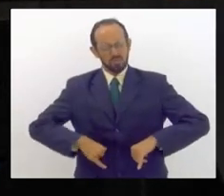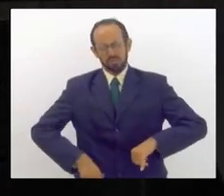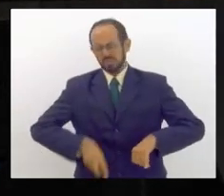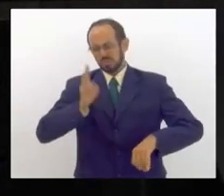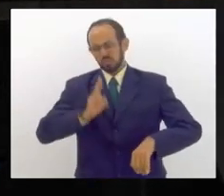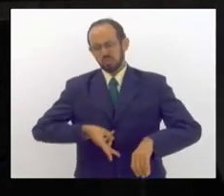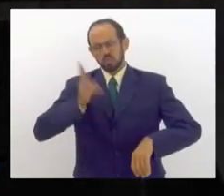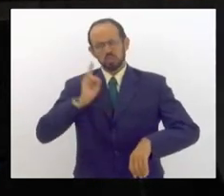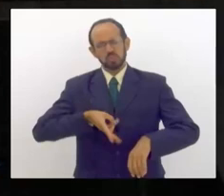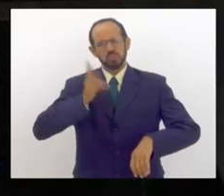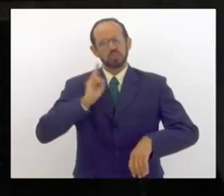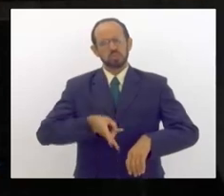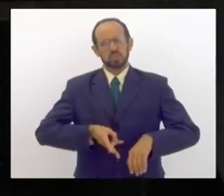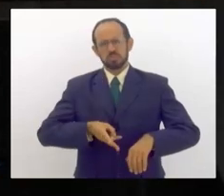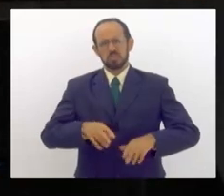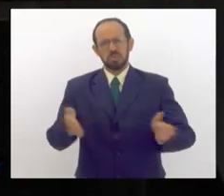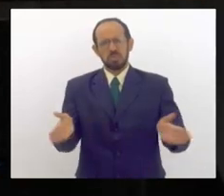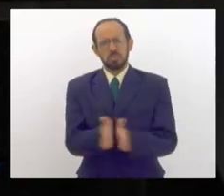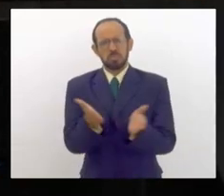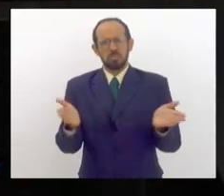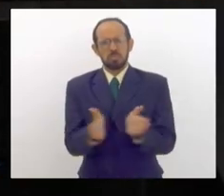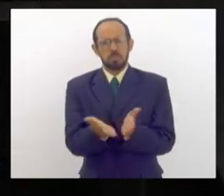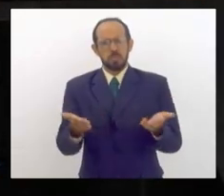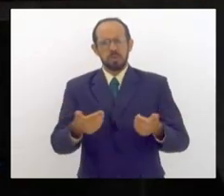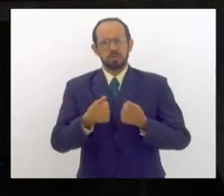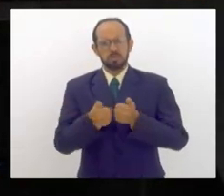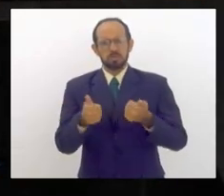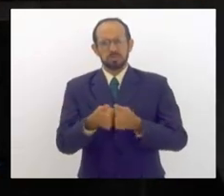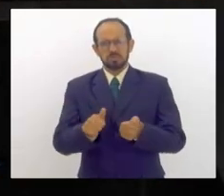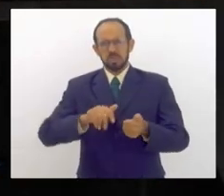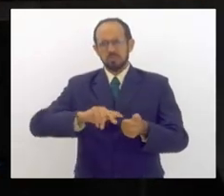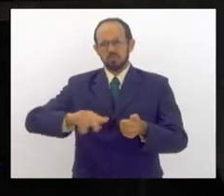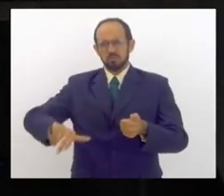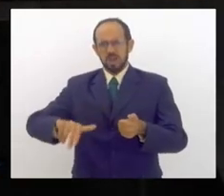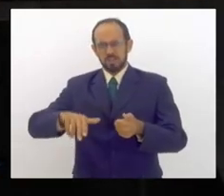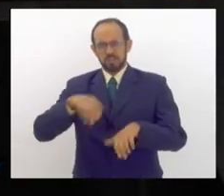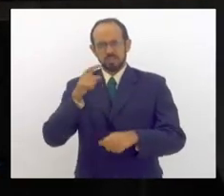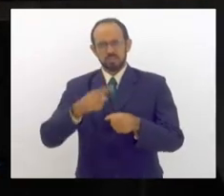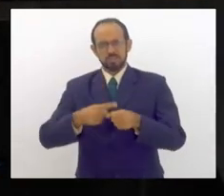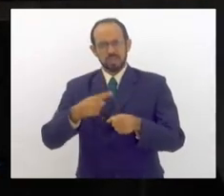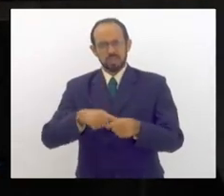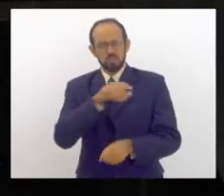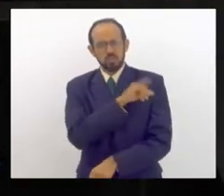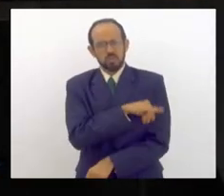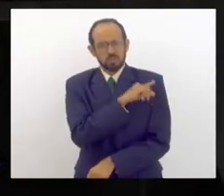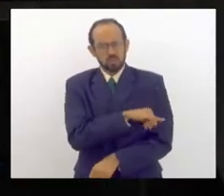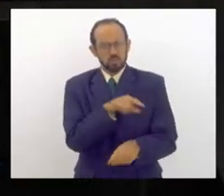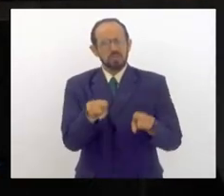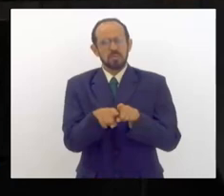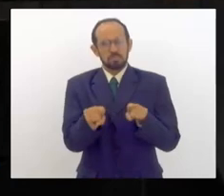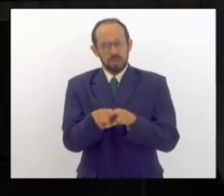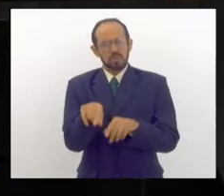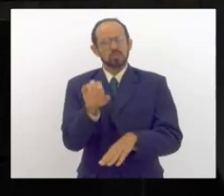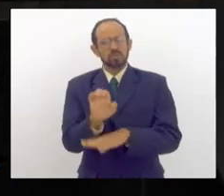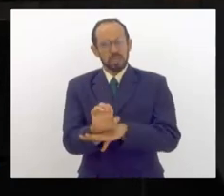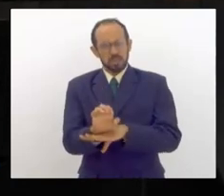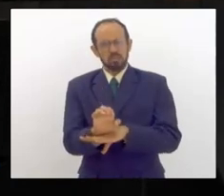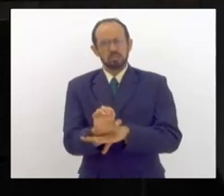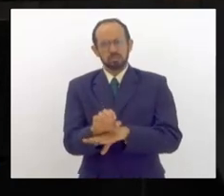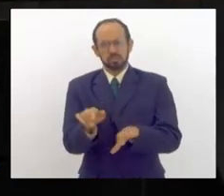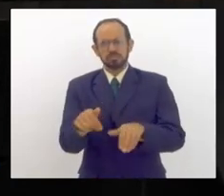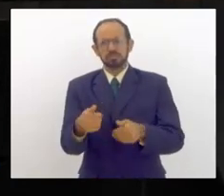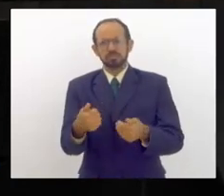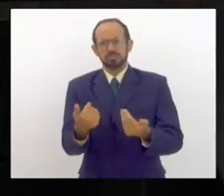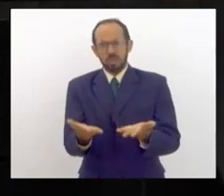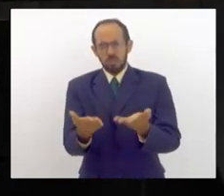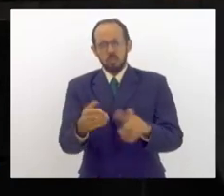diuturnamente com a precariedade dos transportes na cidade do Rio de Janeiro e também no estado do Rio de Janeiro. Então, é